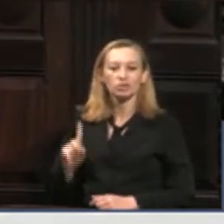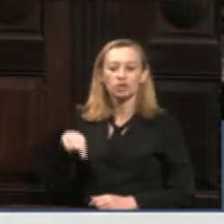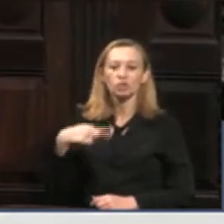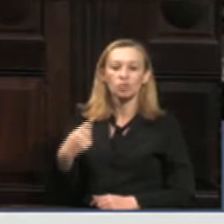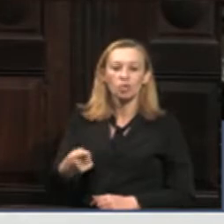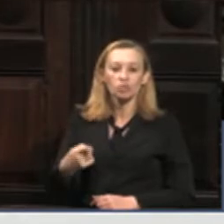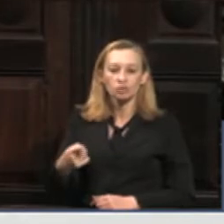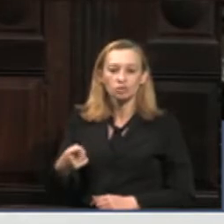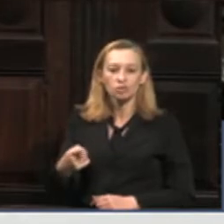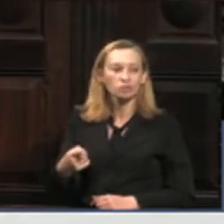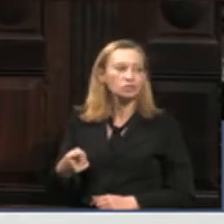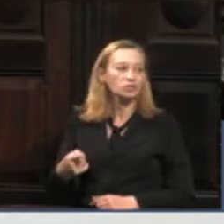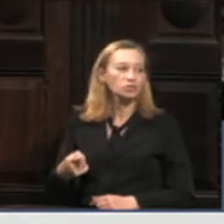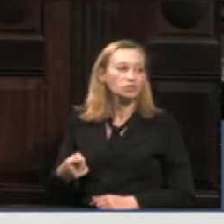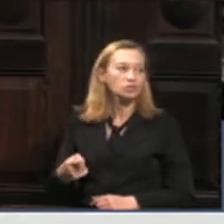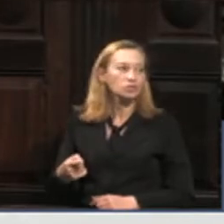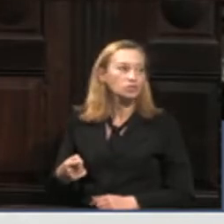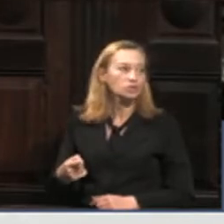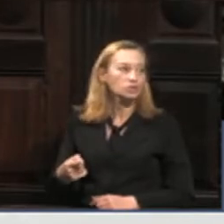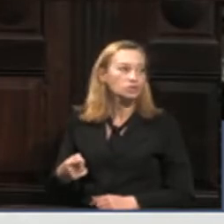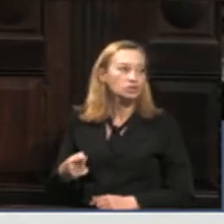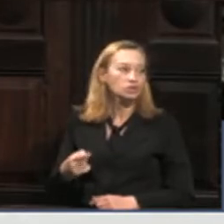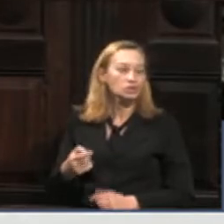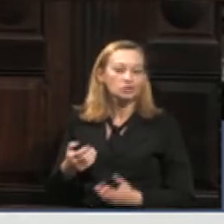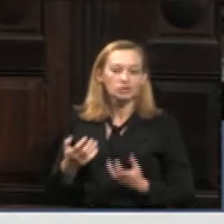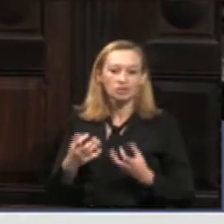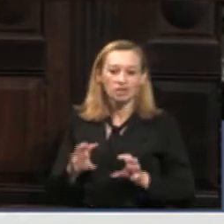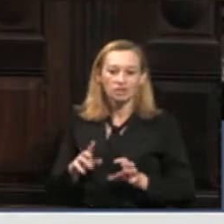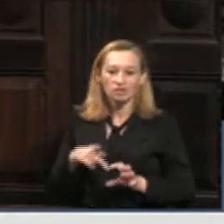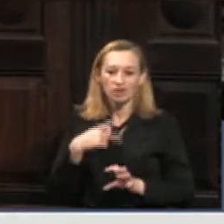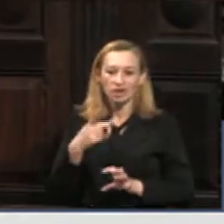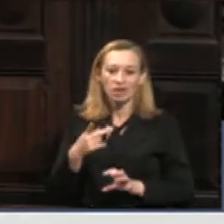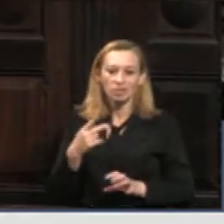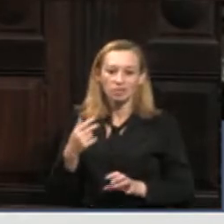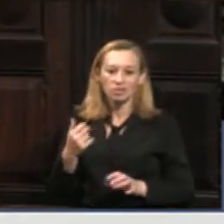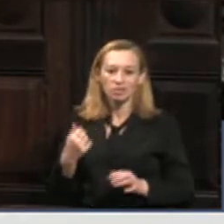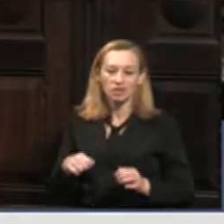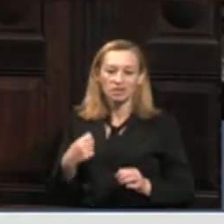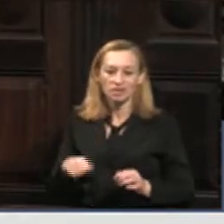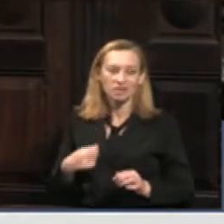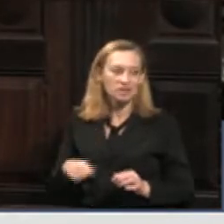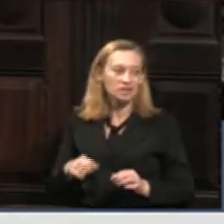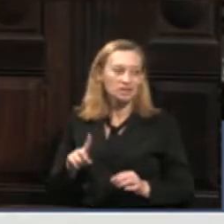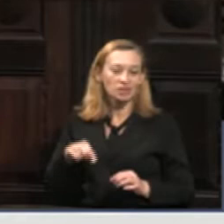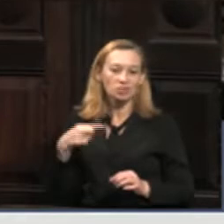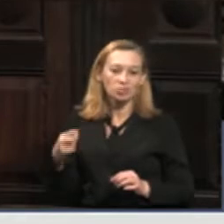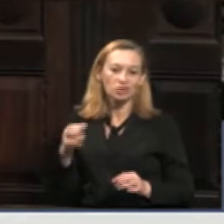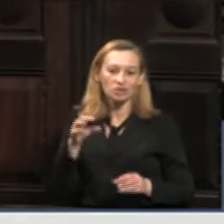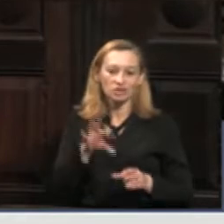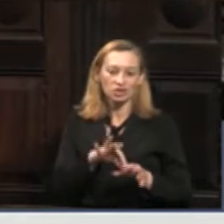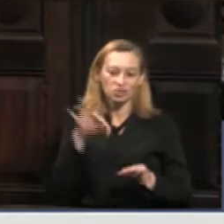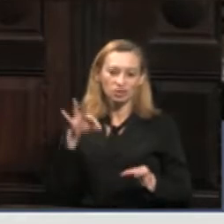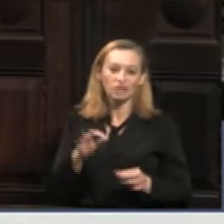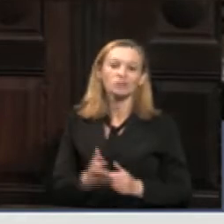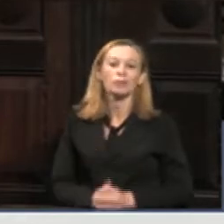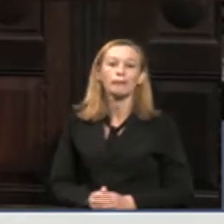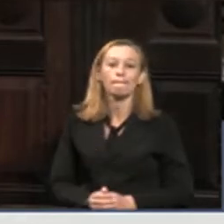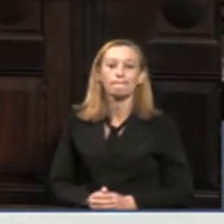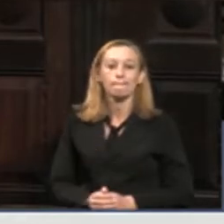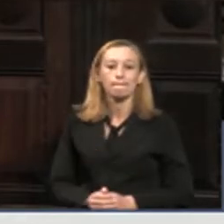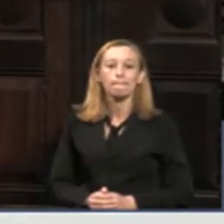nominar, porque ele ainda não está eleito, mas também estão